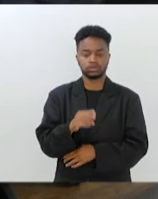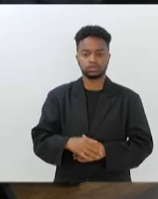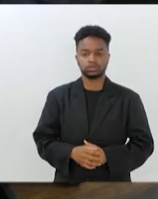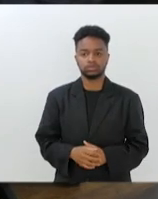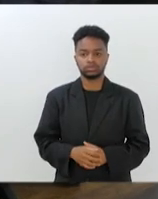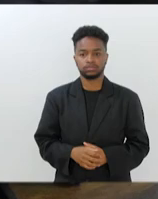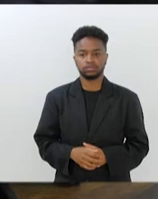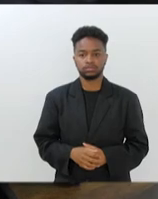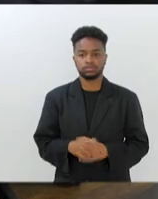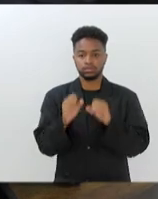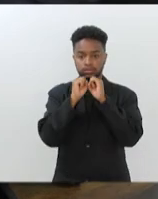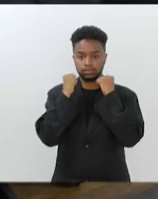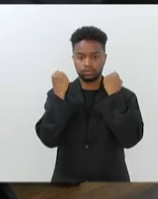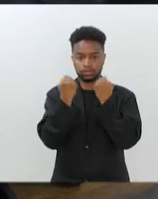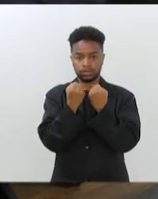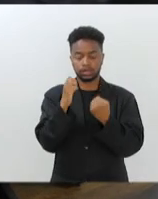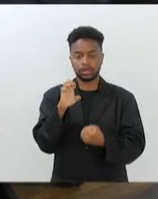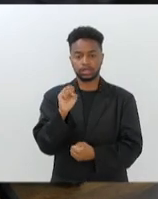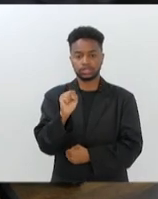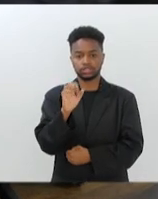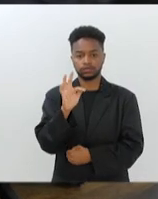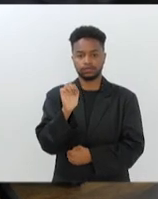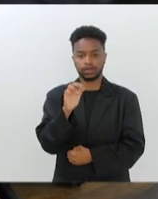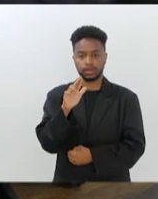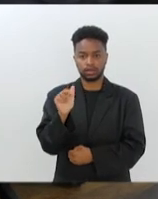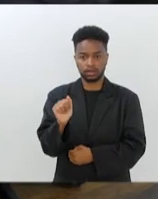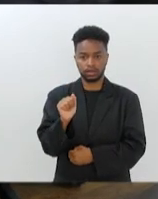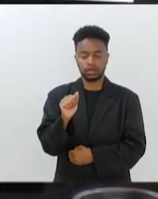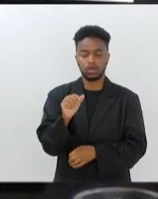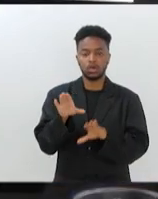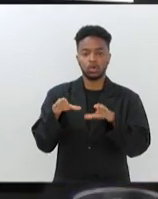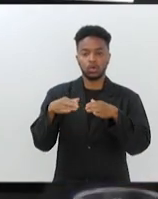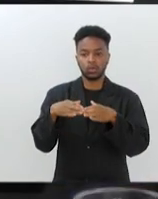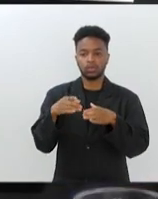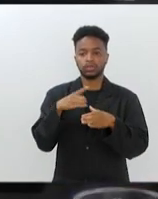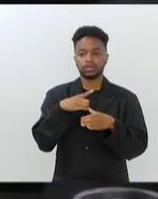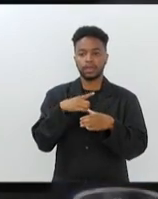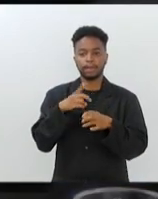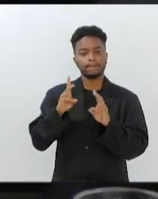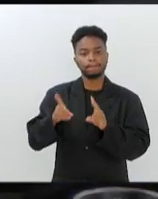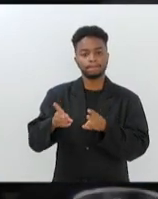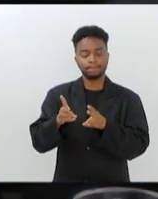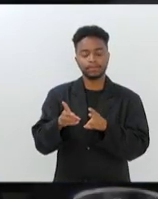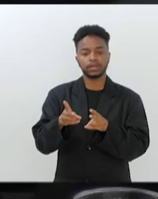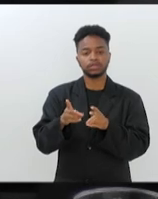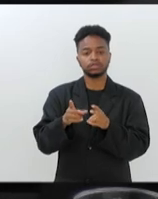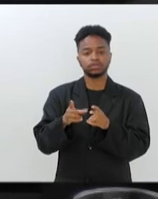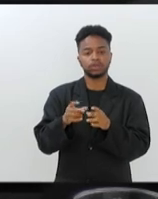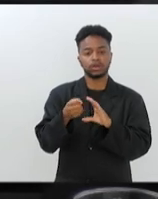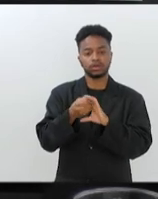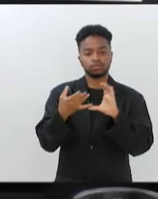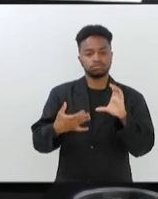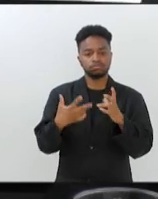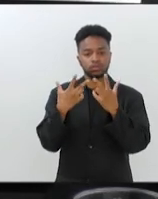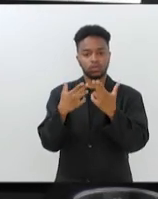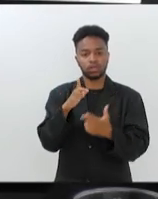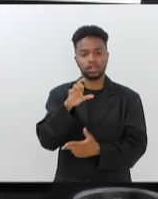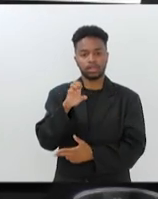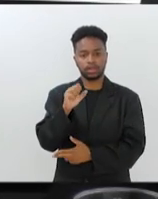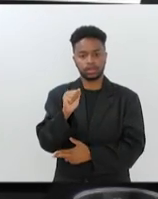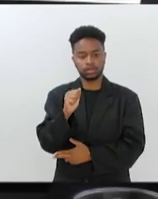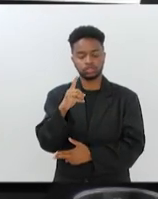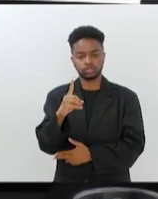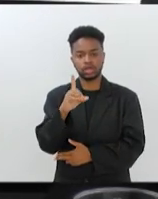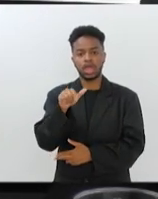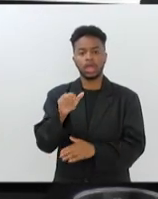seminário esfera o grupo tem o mesmo viés que o grupo Lead um encontro